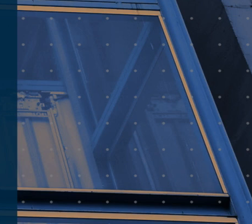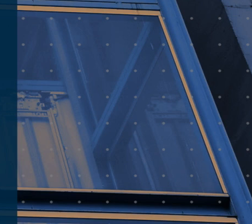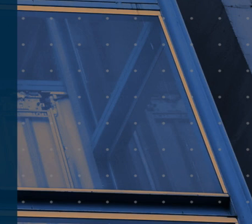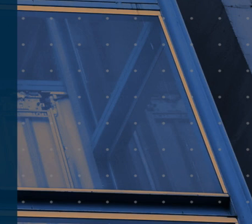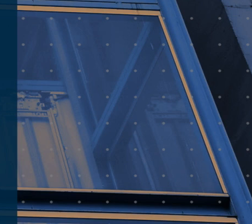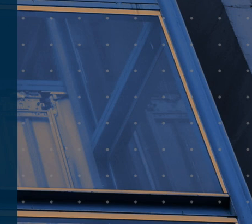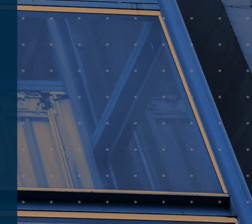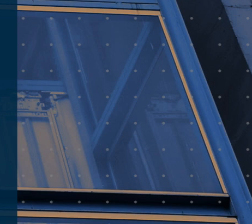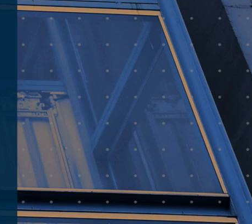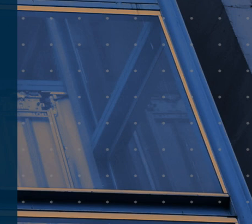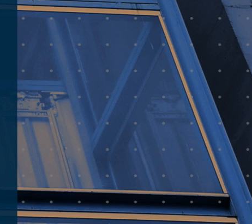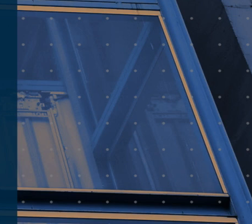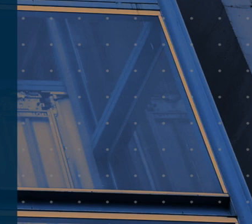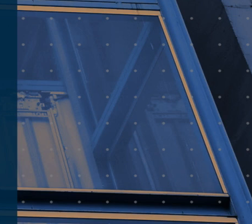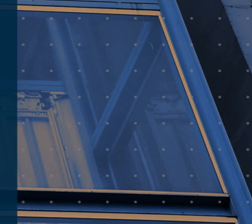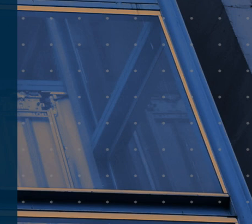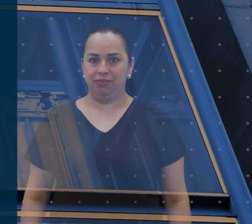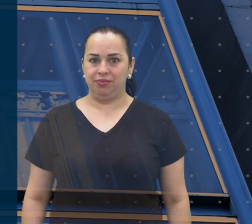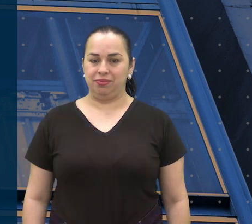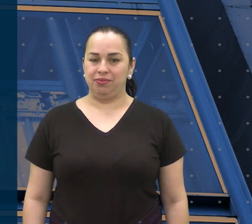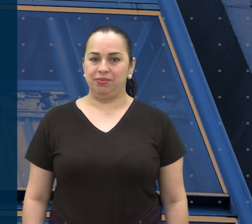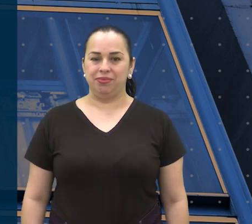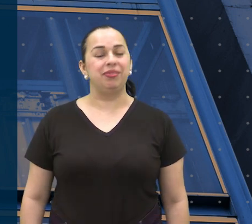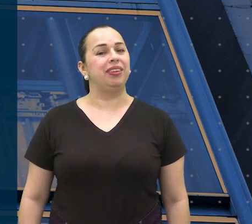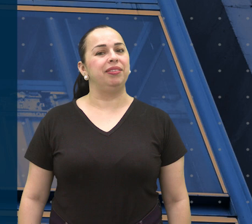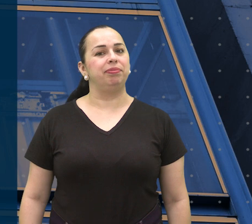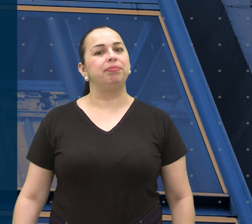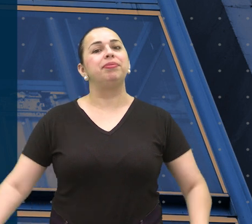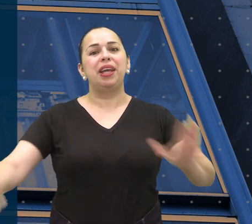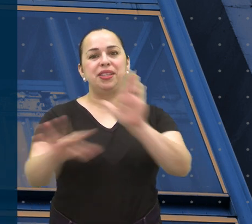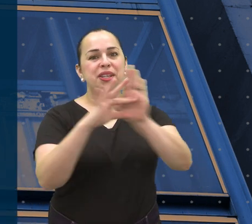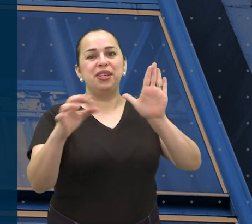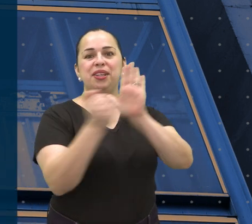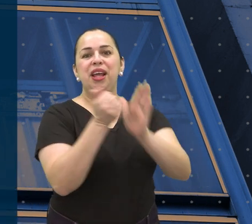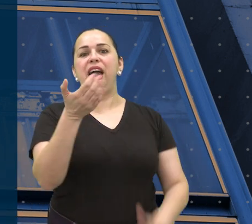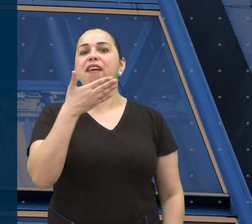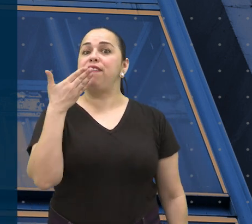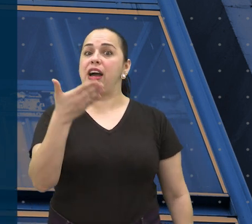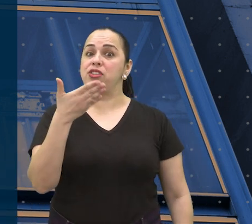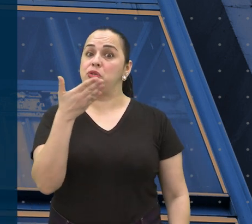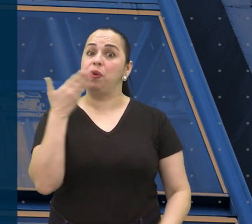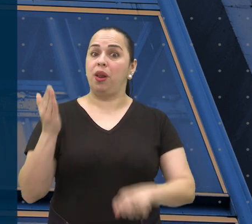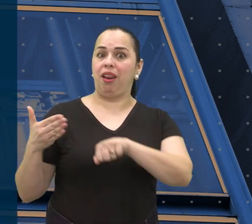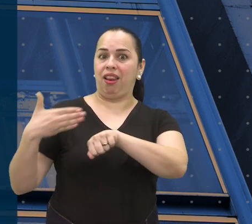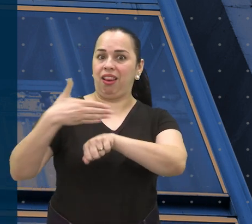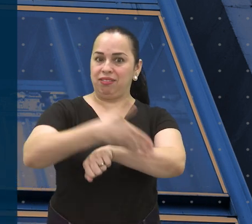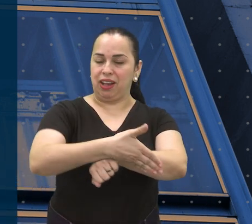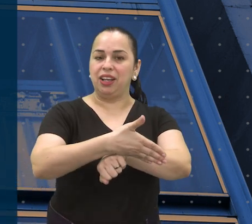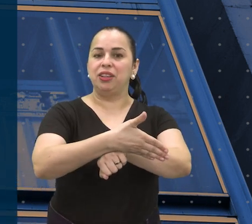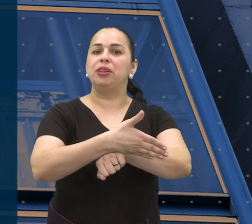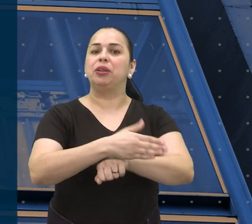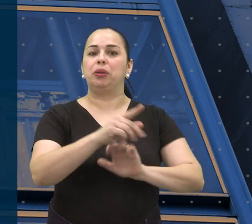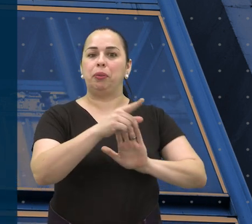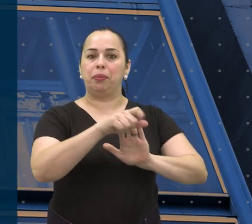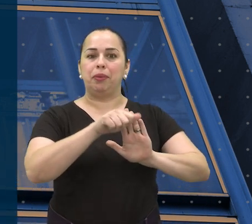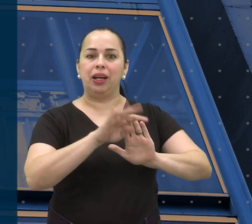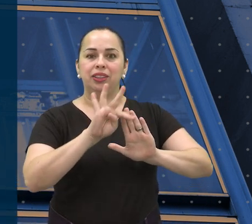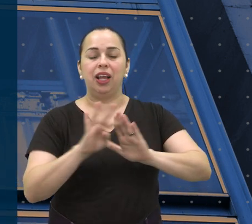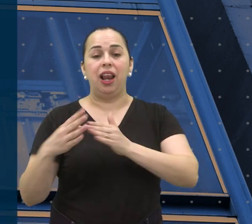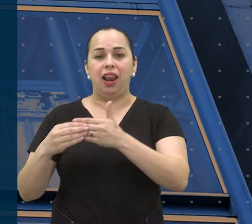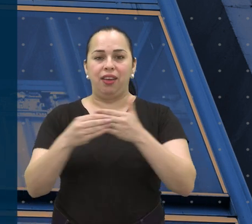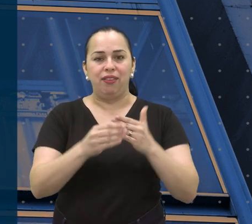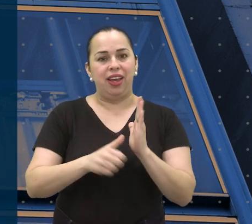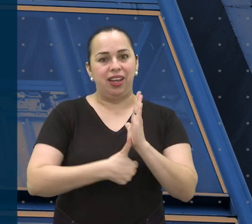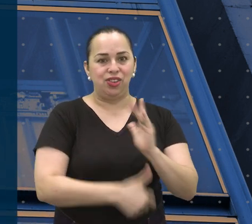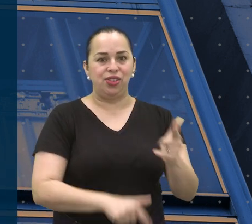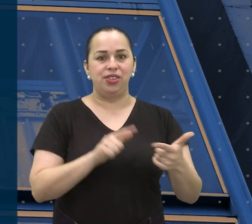telemarketing, recepcionista de hospital. Para se candidatar é fácil, é só comparecer ao PAT levando RG,